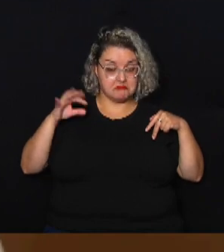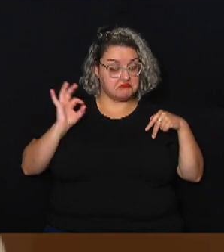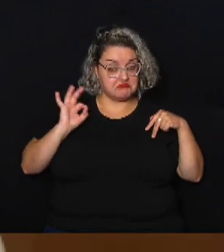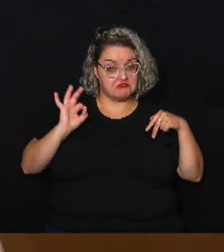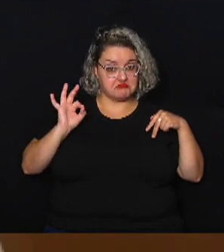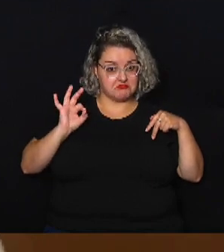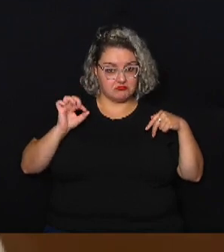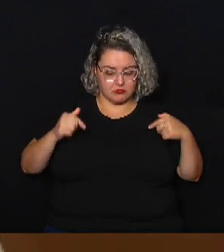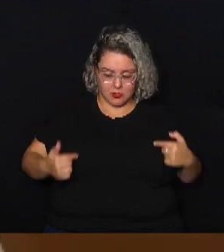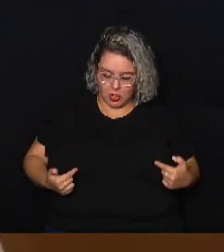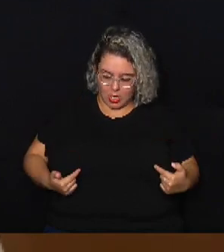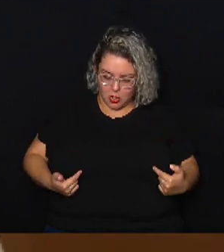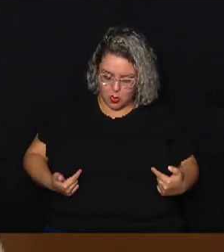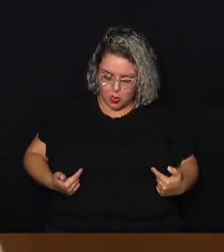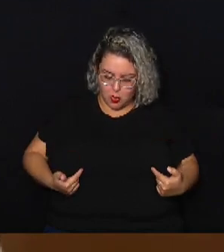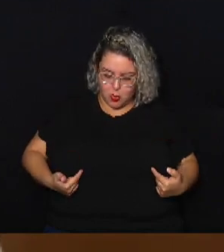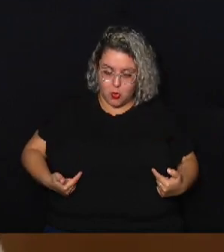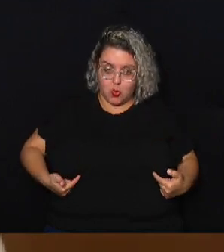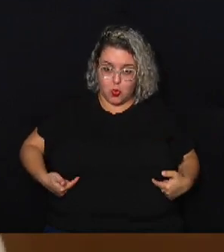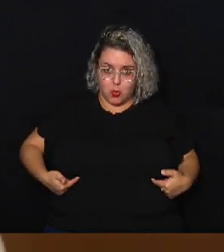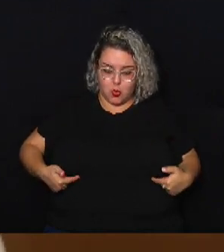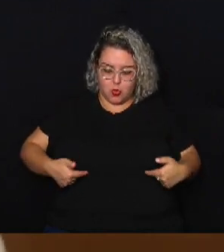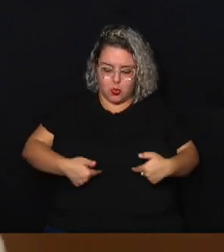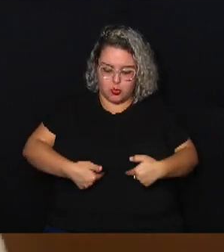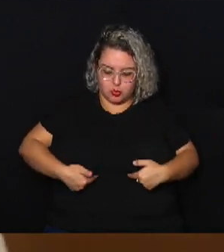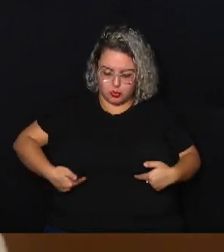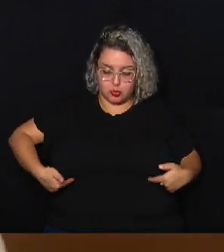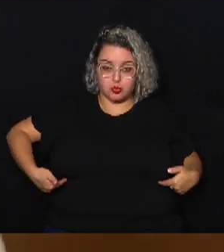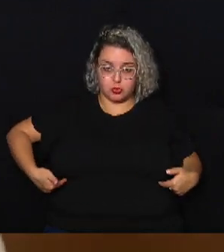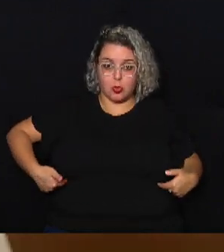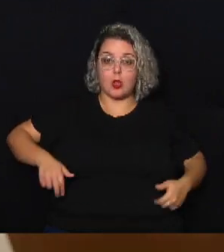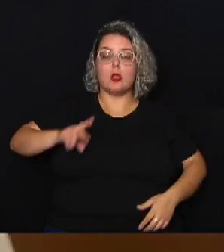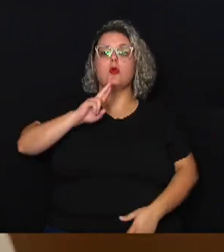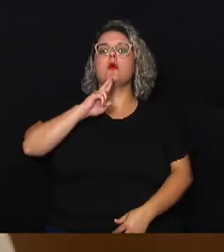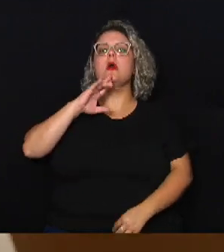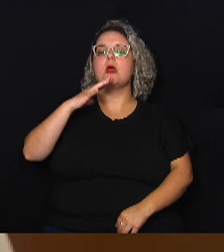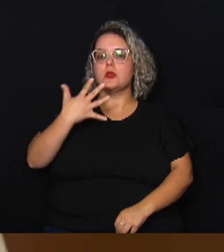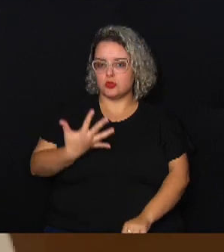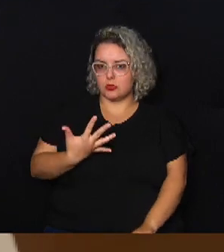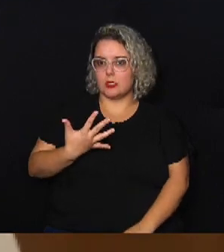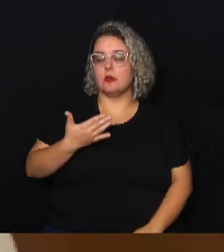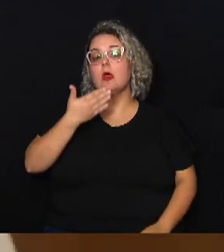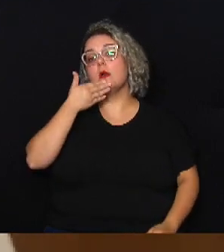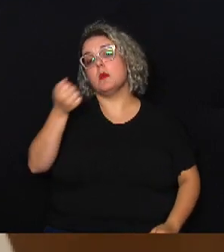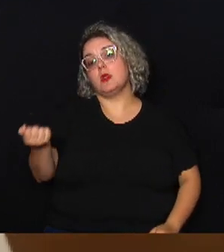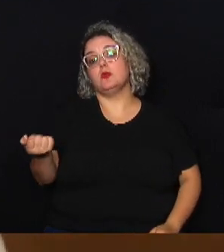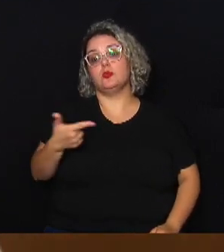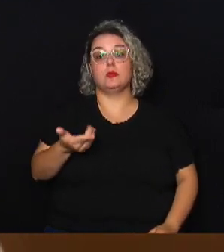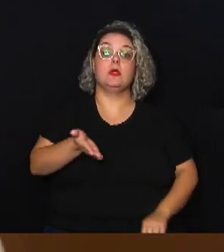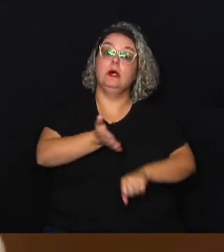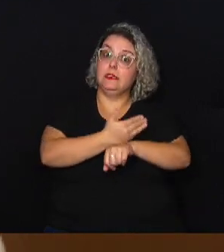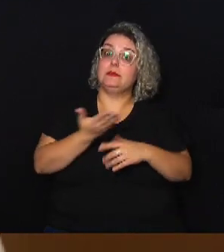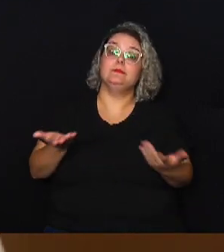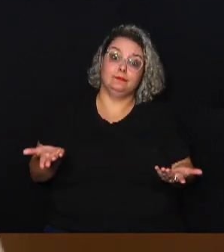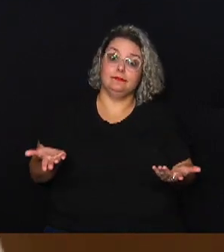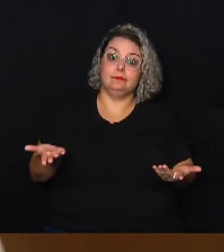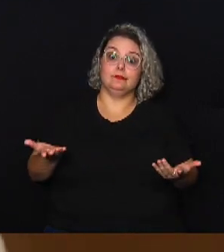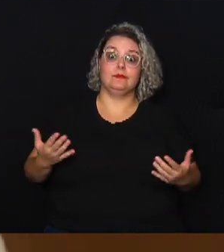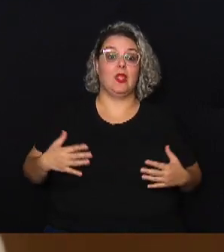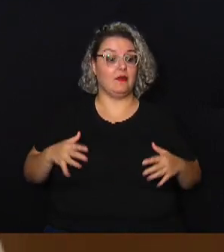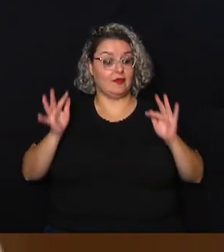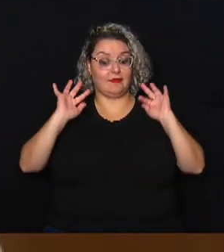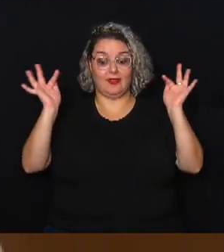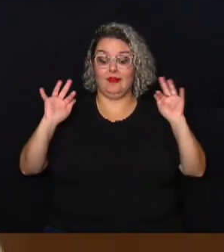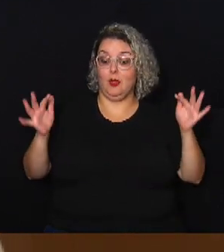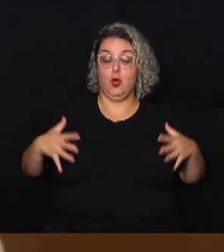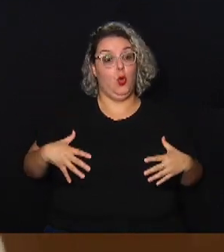enxergando. E, às vezes, assim, o resultado ele é muito melhor do que estava antes. Então, o paciente até fica muito feliz